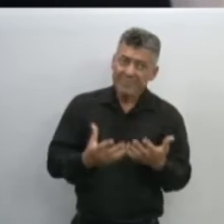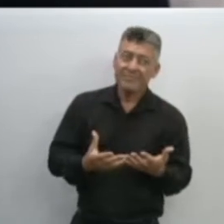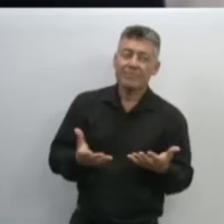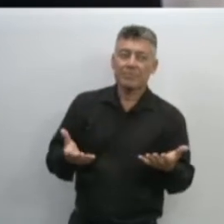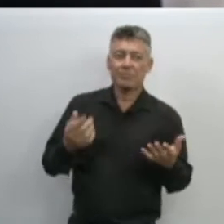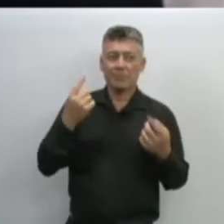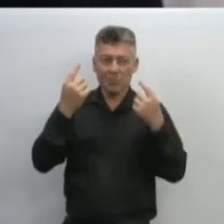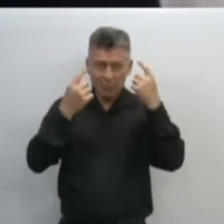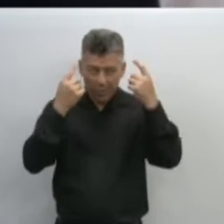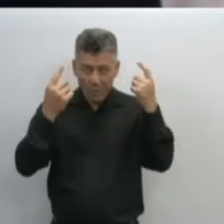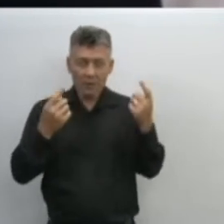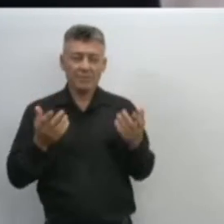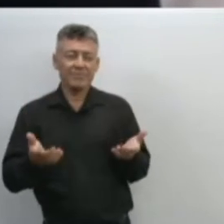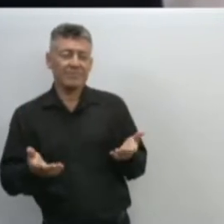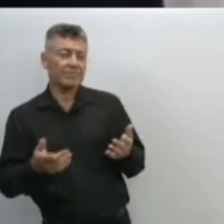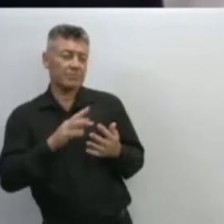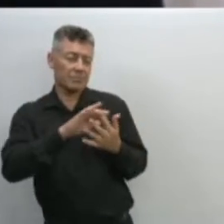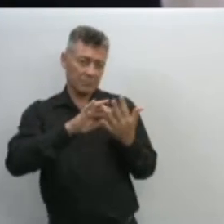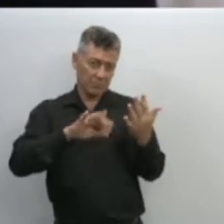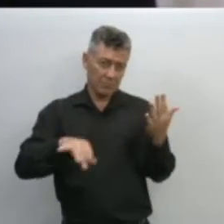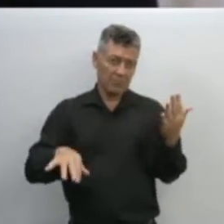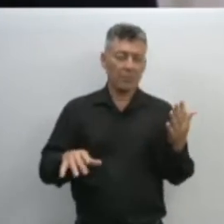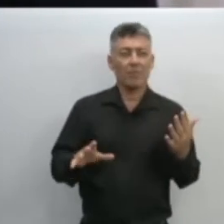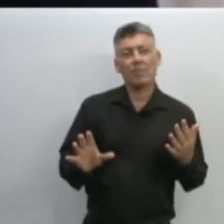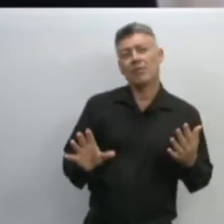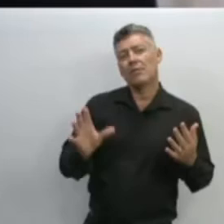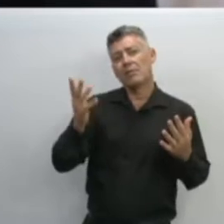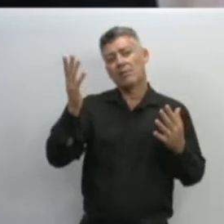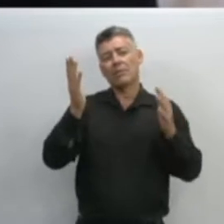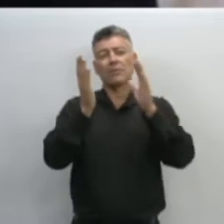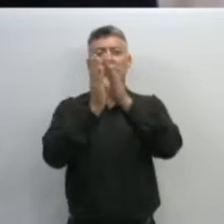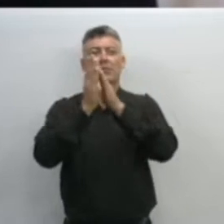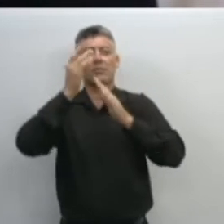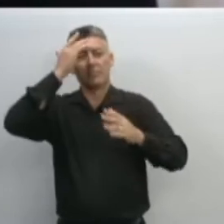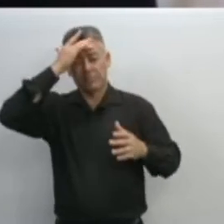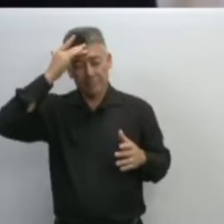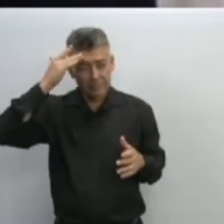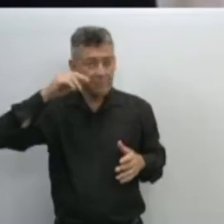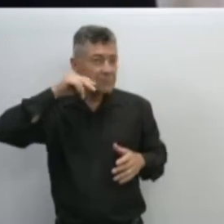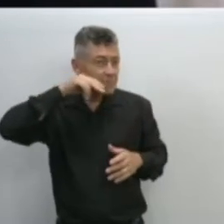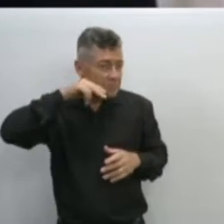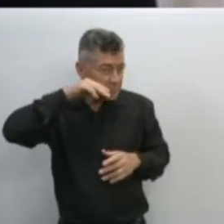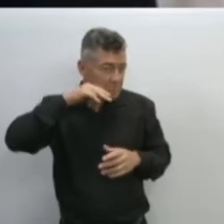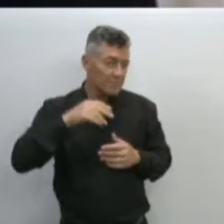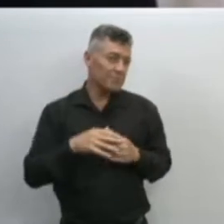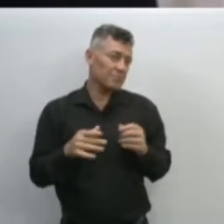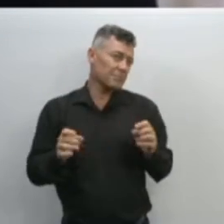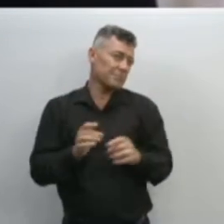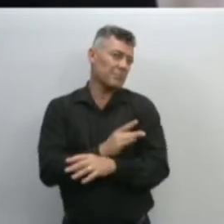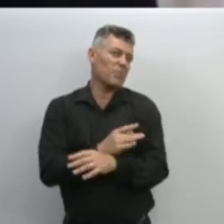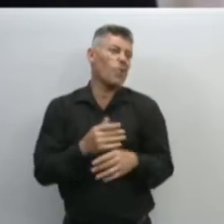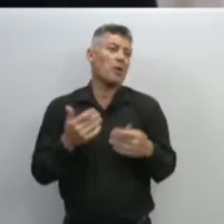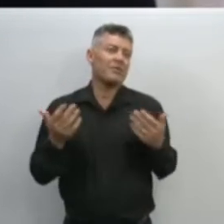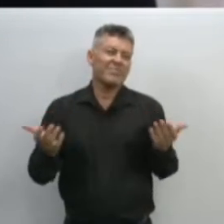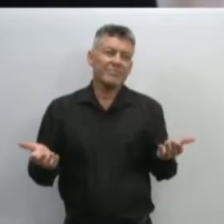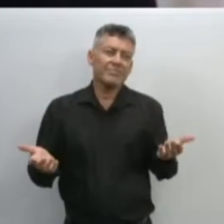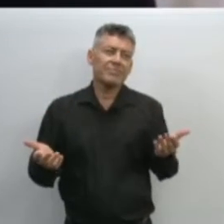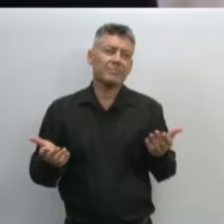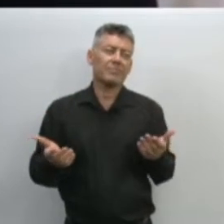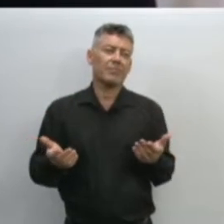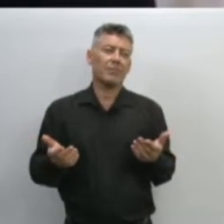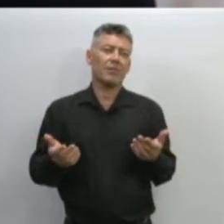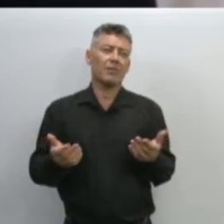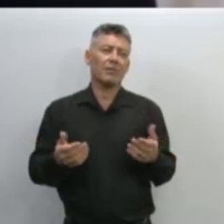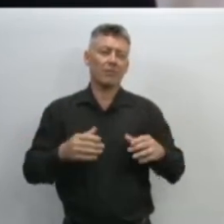a preocupação. Diversos movimentos ambientais em Natal. Foi feito primeiro, digamos, disseram que a solução ia ser colocar o enrocamento